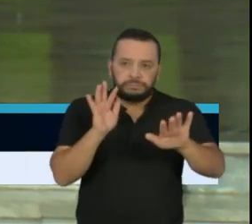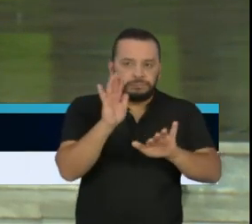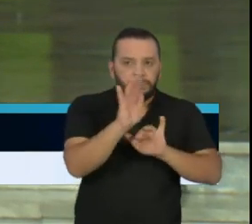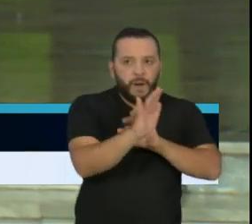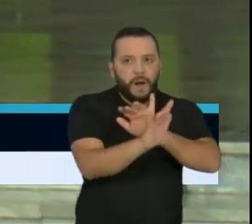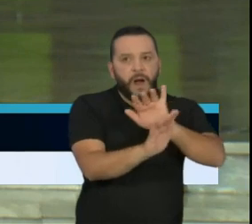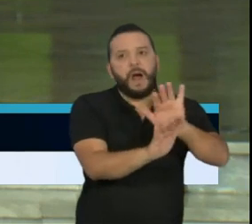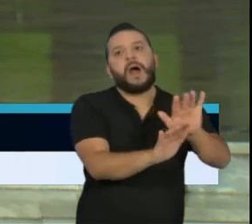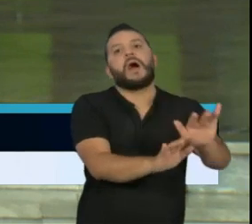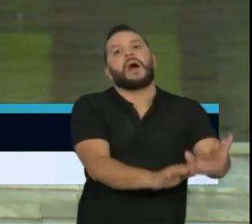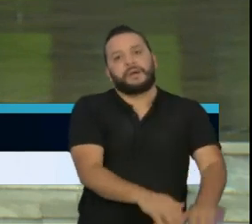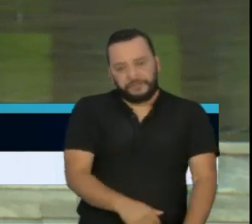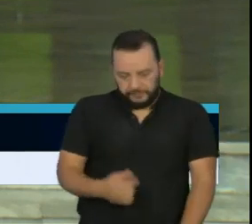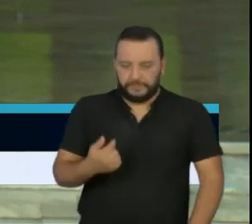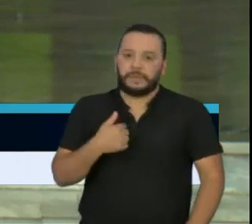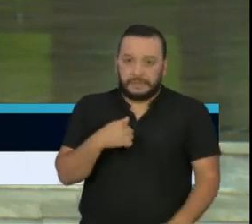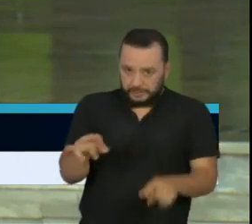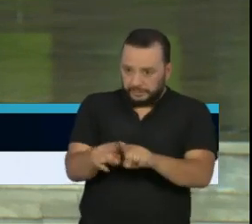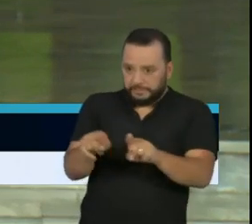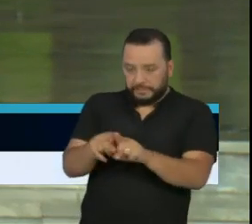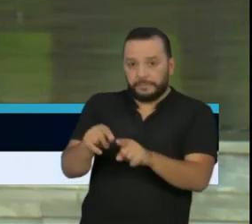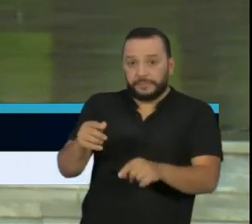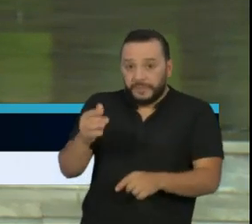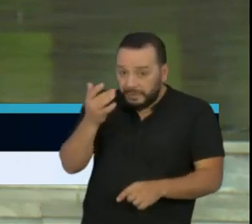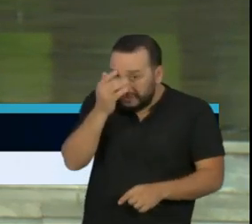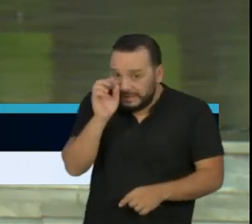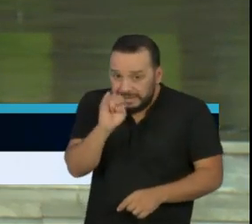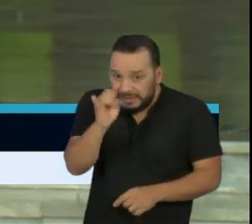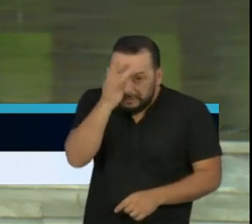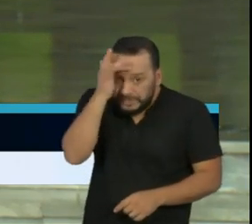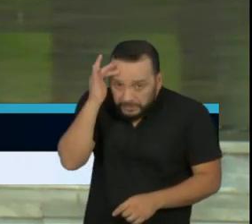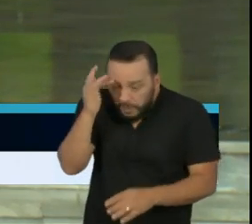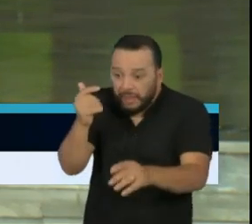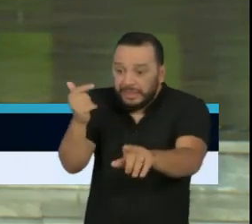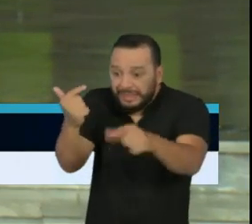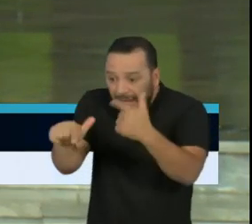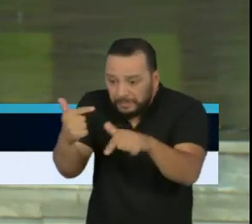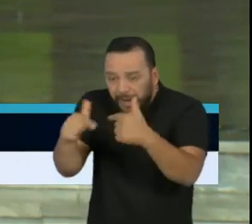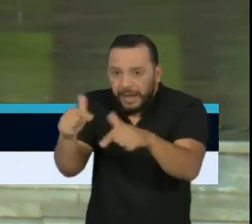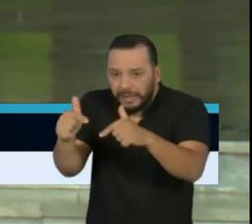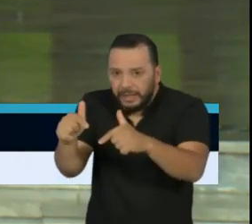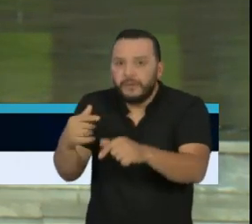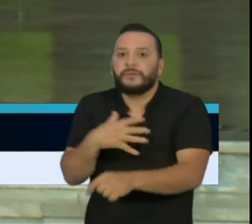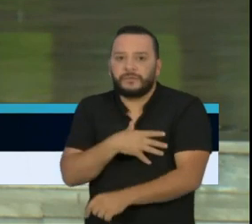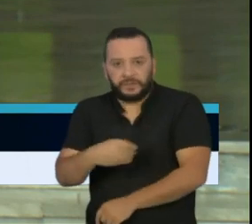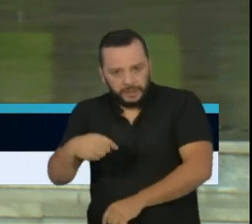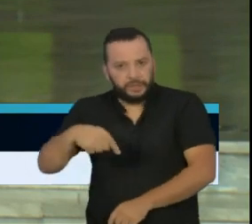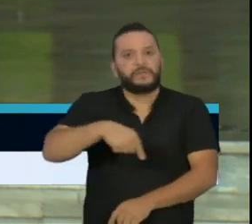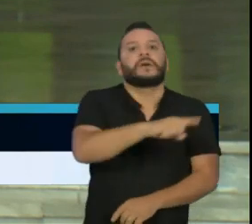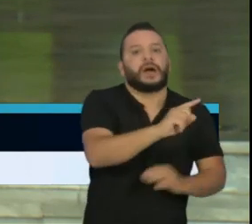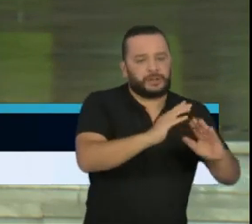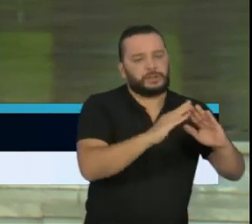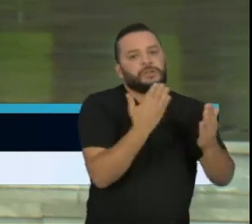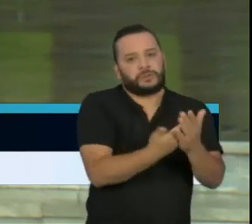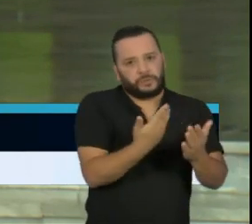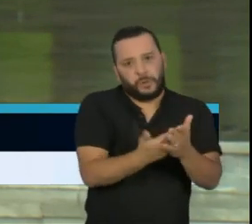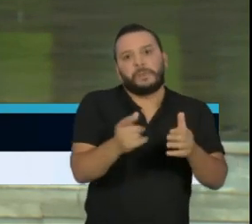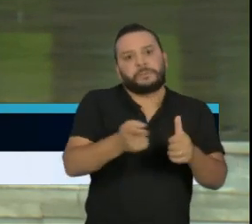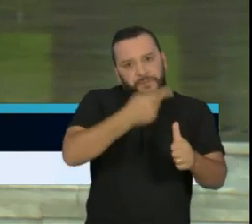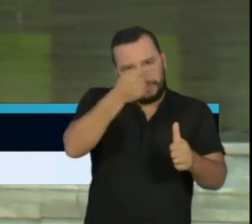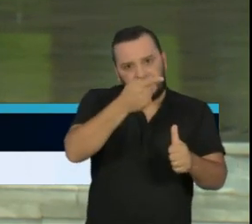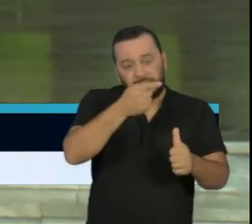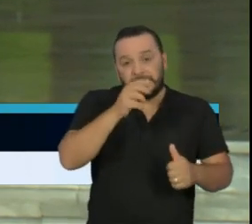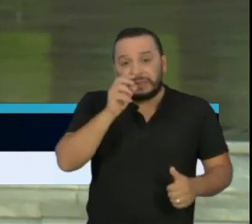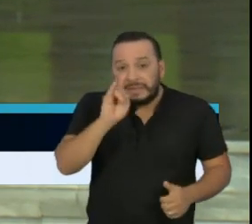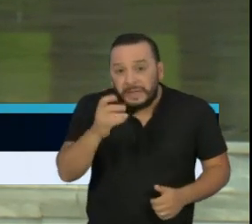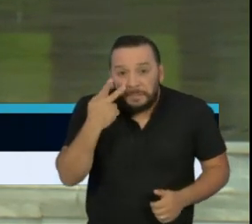comerciais e aquelas pessoas envolvidas nessas atividades contar com o sistema público. Então, é apenas a demonstração clara